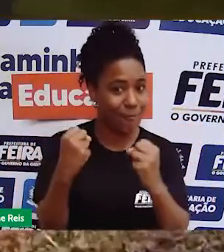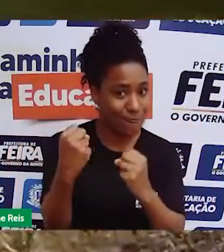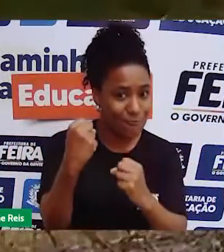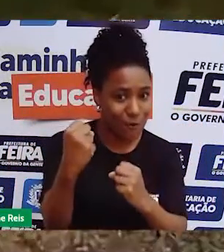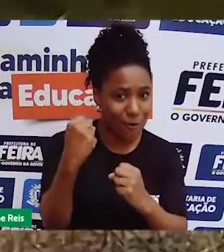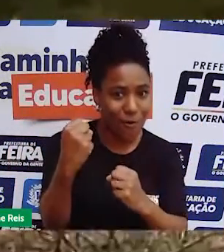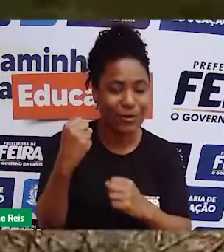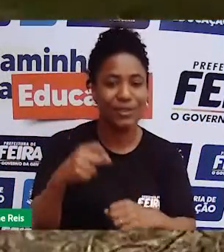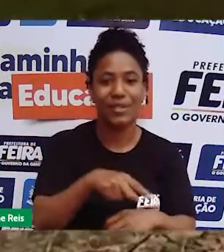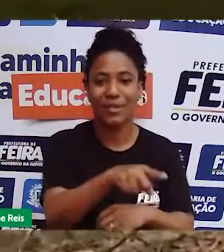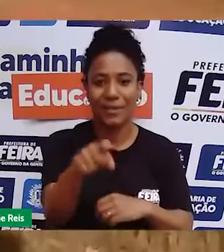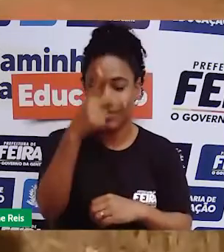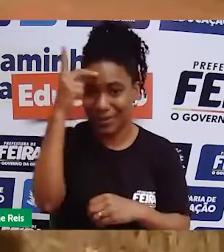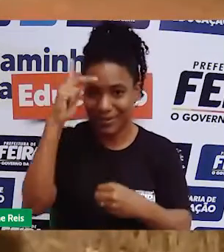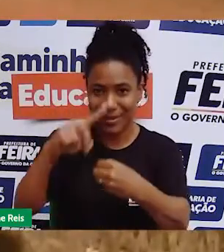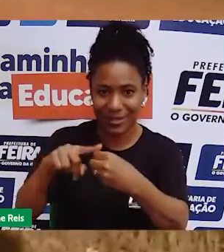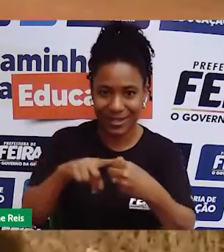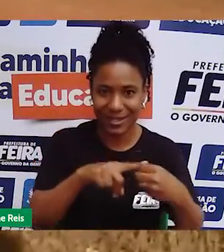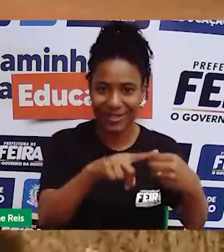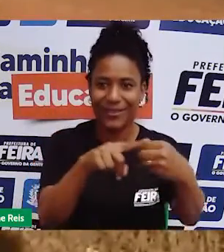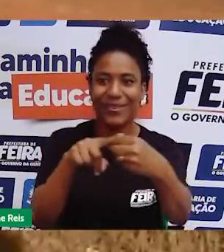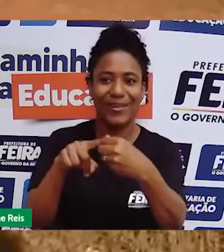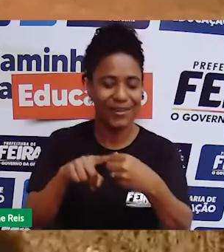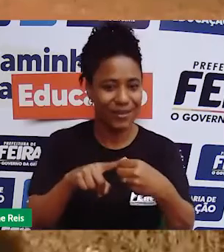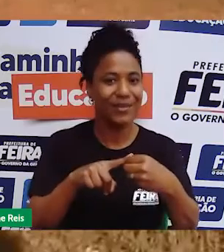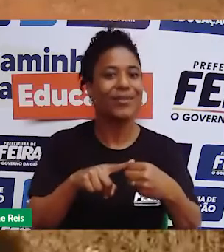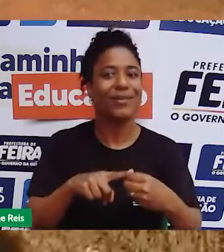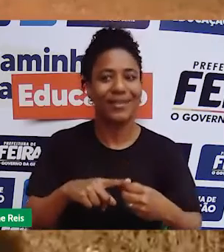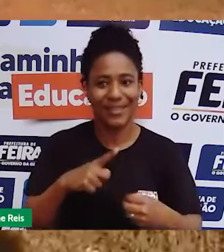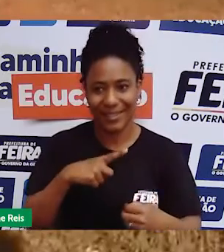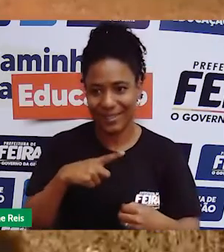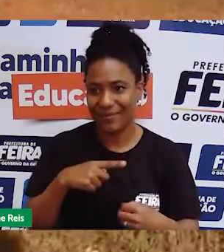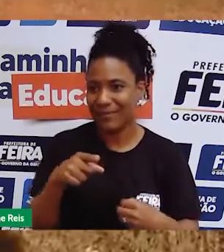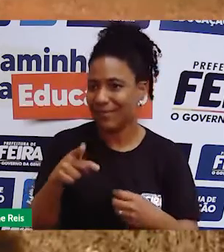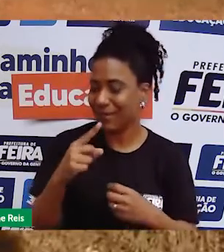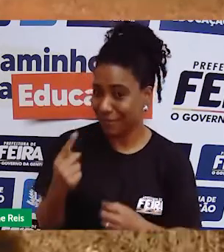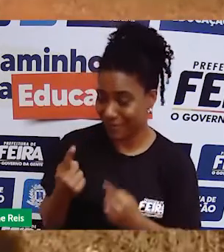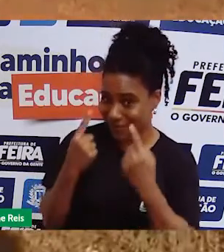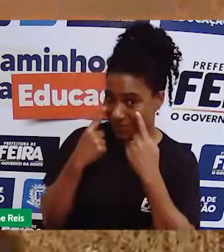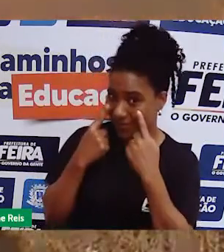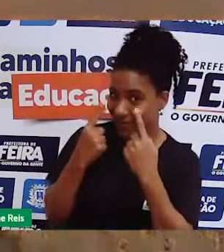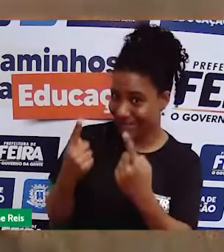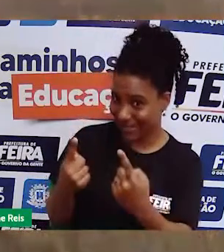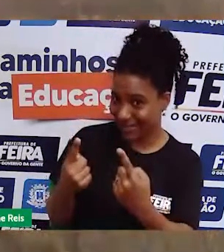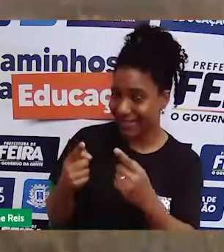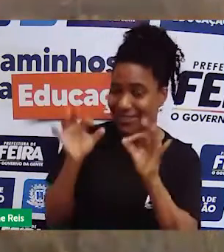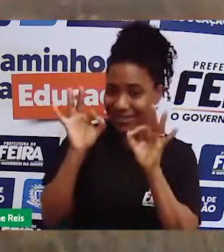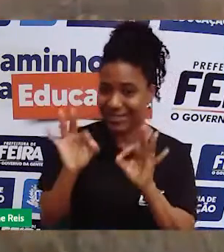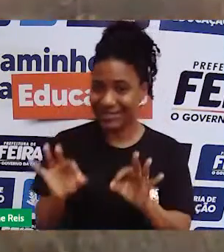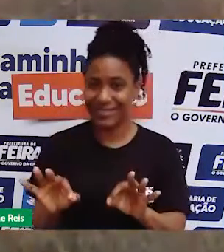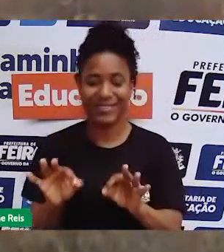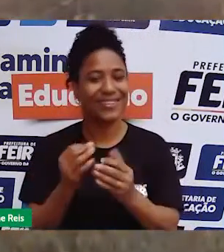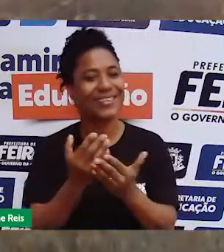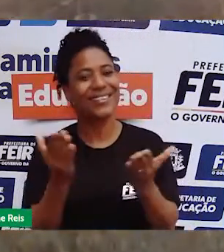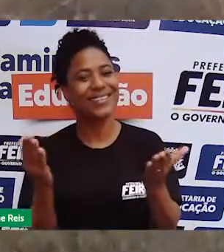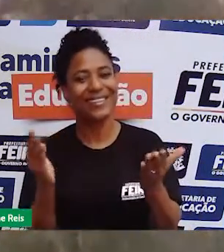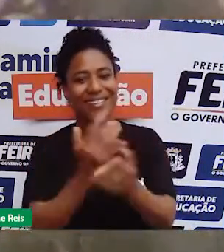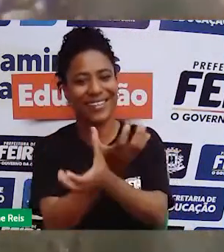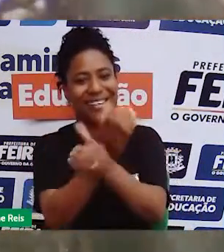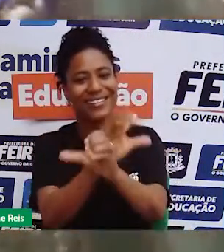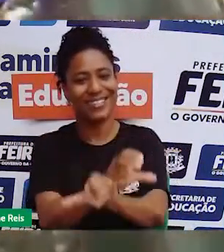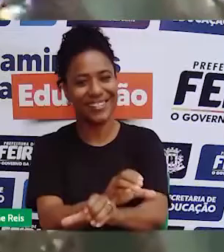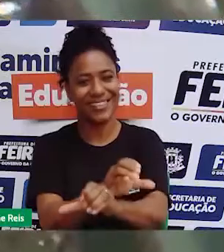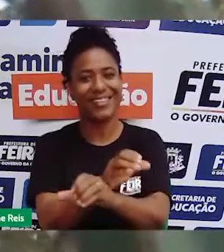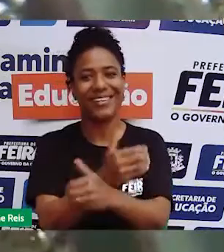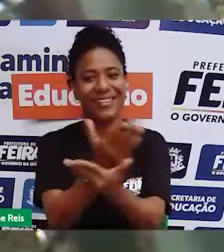inspiração para os sertanejos. Amigo, tu não se meta e veja que eu tenho razão. em lhe pedir que não mexa na caatinga do meu